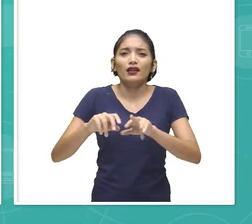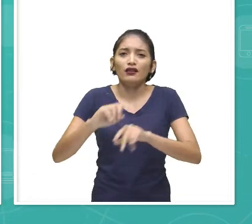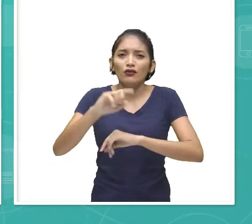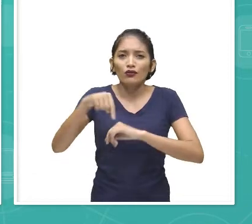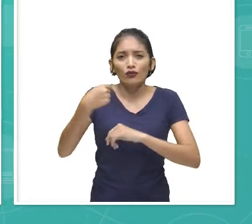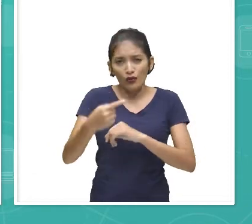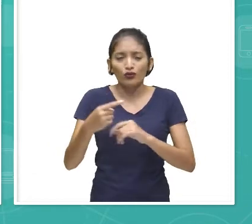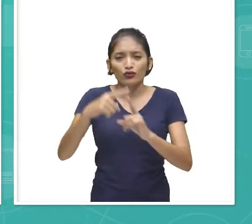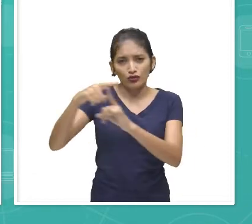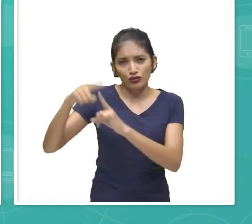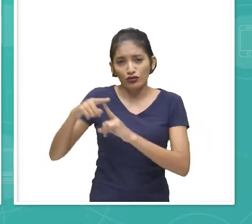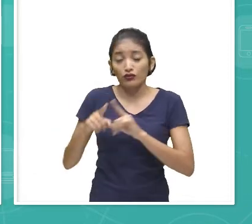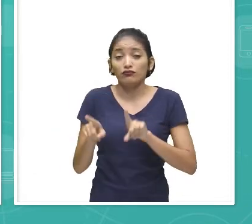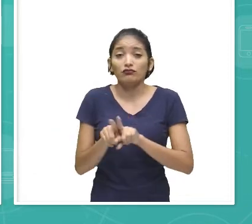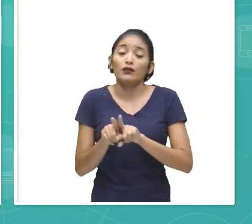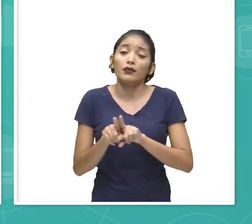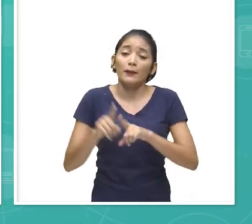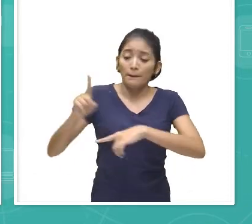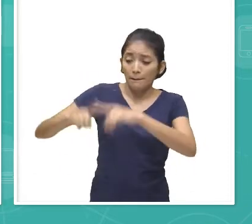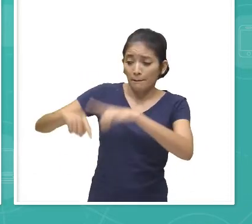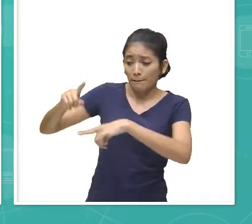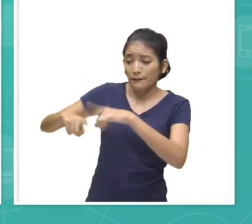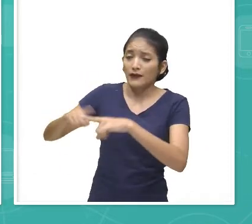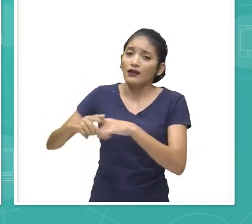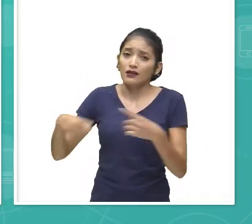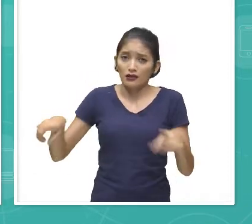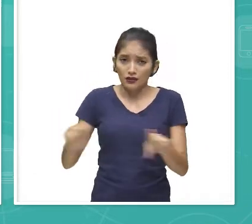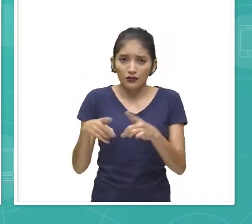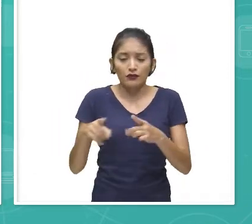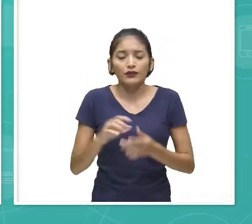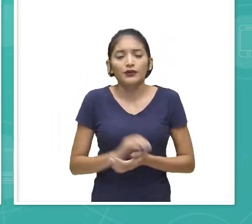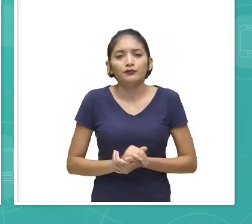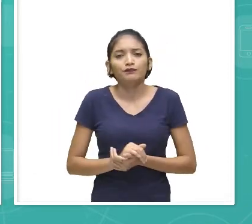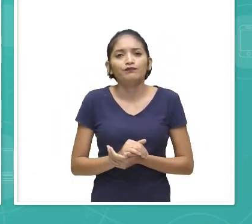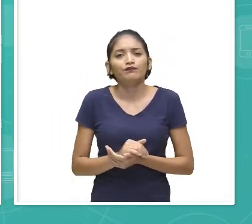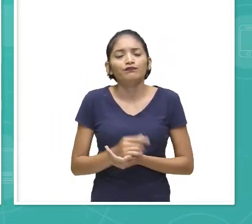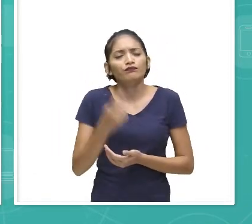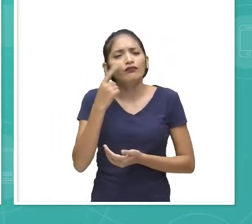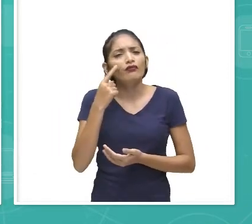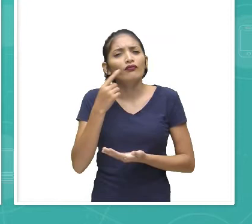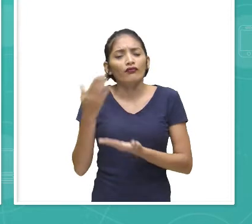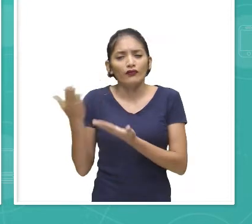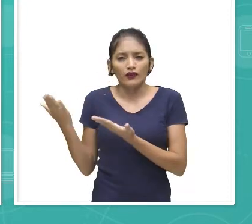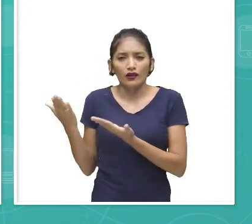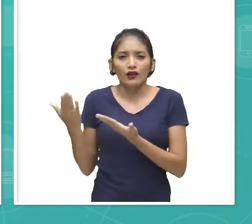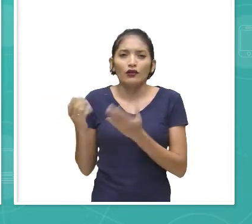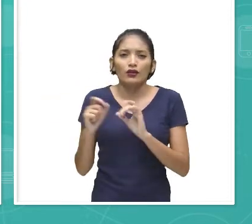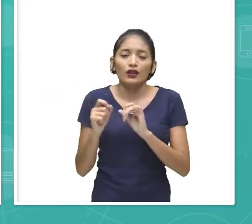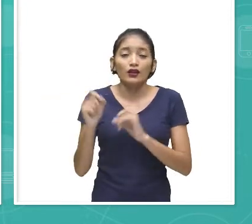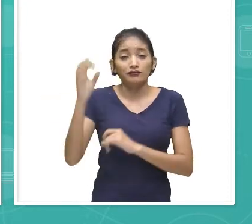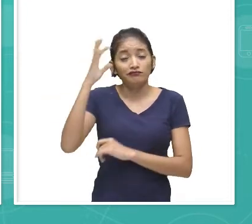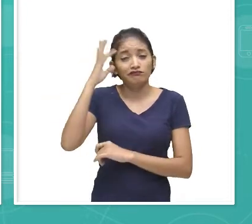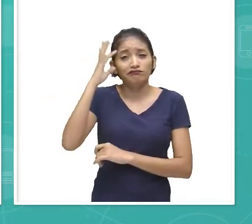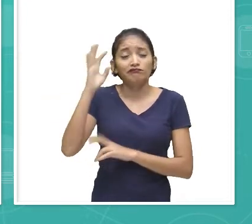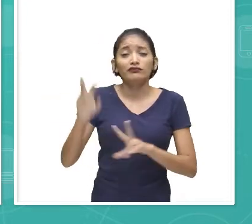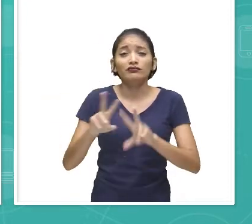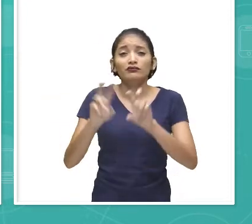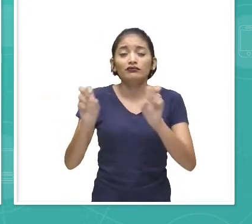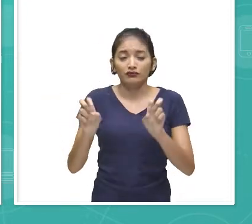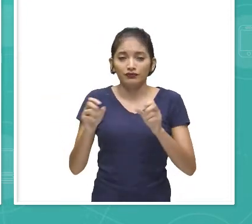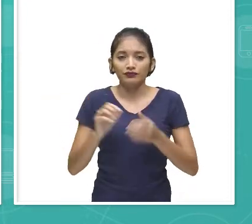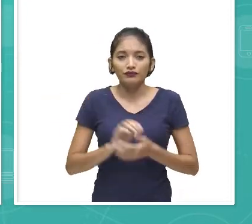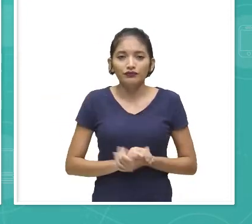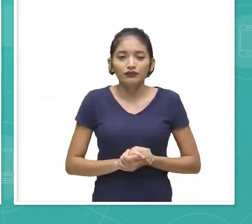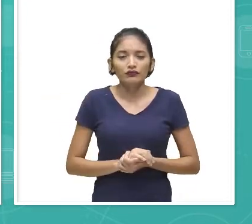os instrumentos musicais, berimbau e cuíca. Agora eu quero que vocês olhem para mim para a gente fazer aqui uma reflexão, né? A